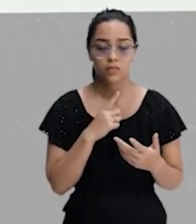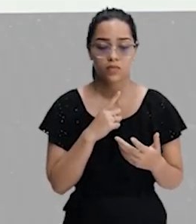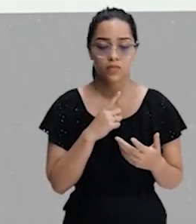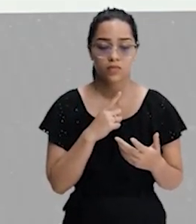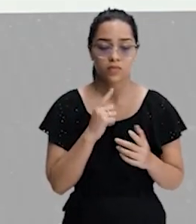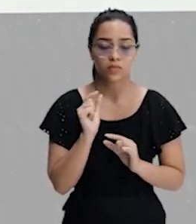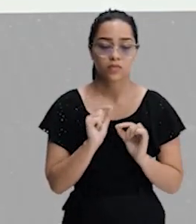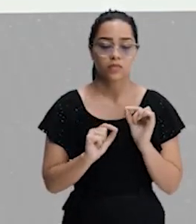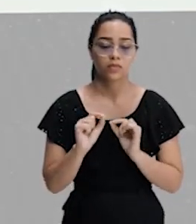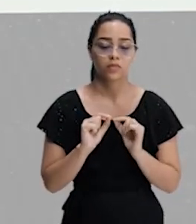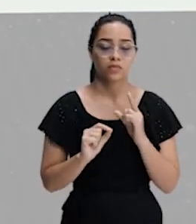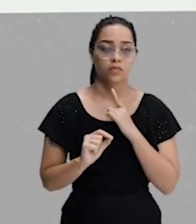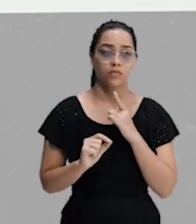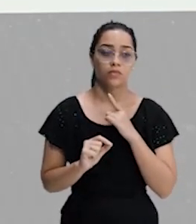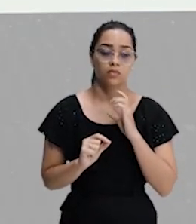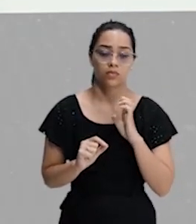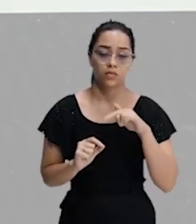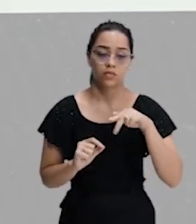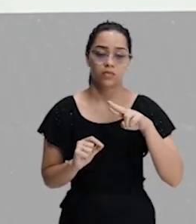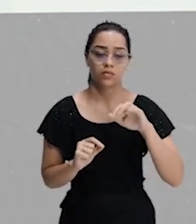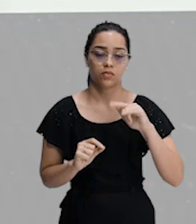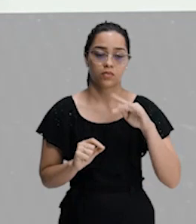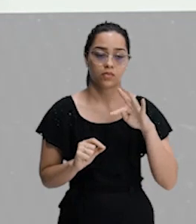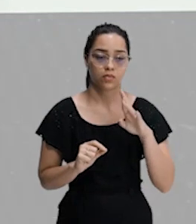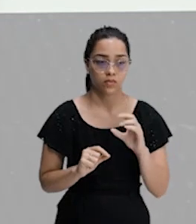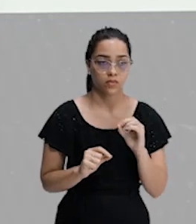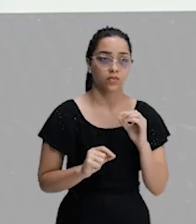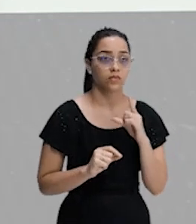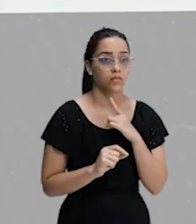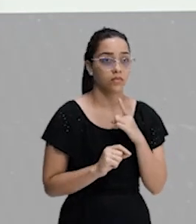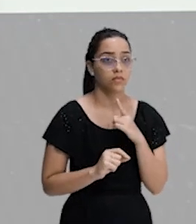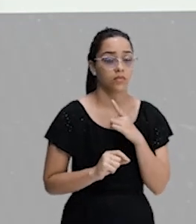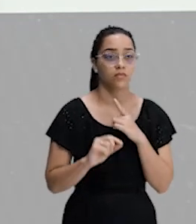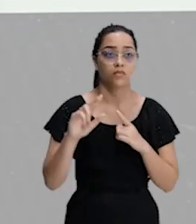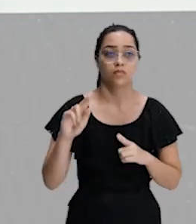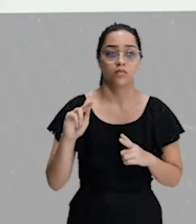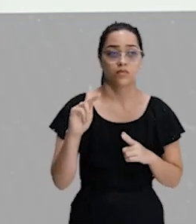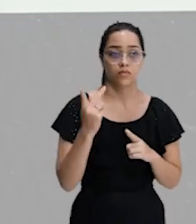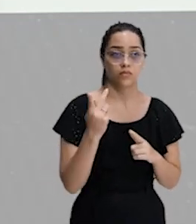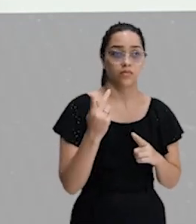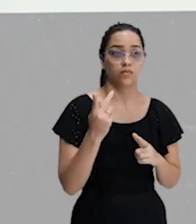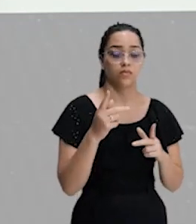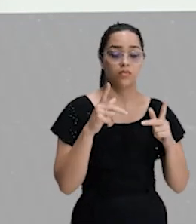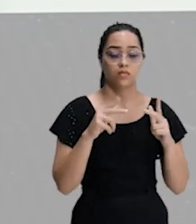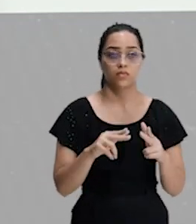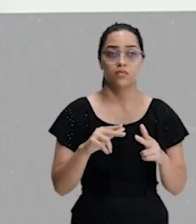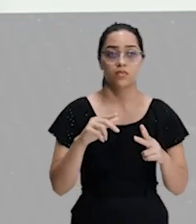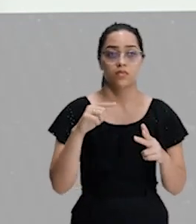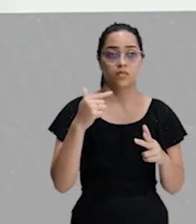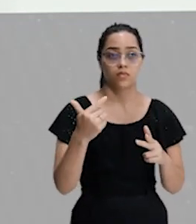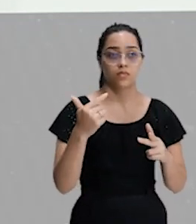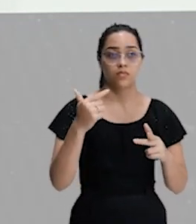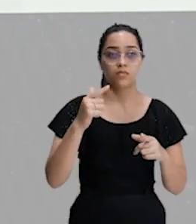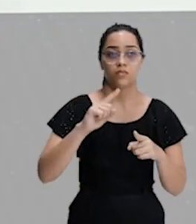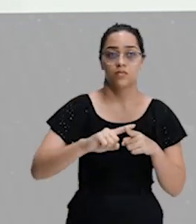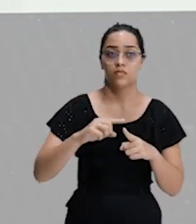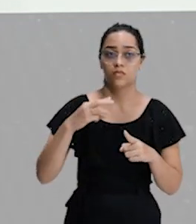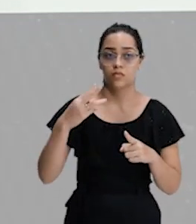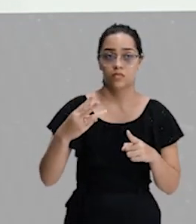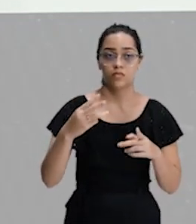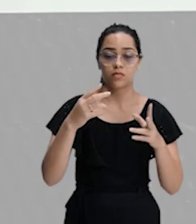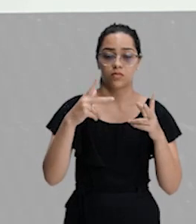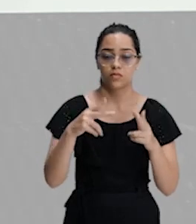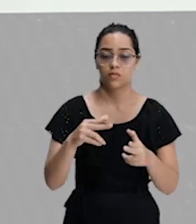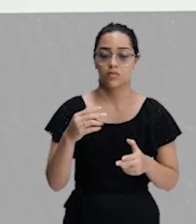cilindro, né? É um cilindro equilátero. Então, você consegue encontrar aqui, ó, o H vai ser igual a 2 vezes 3, que